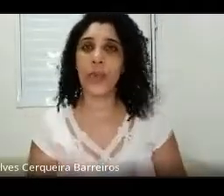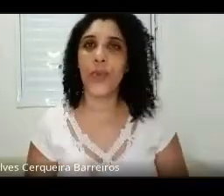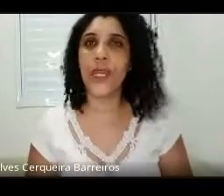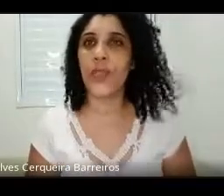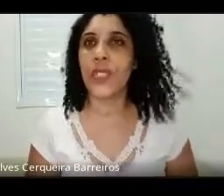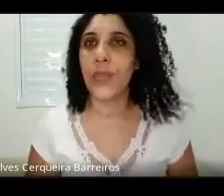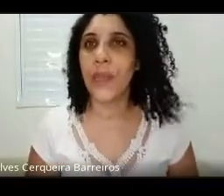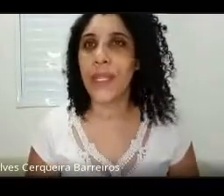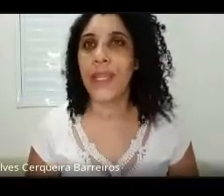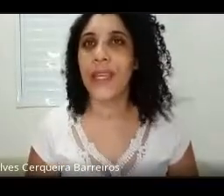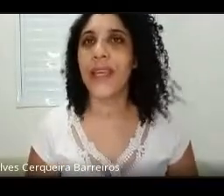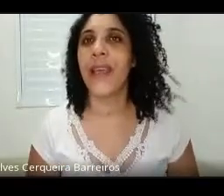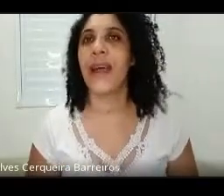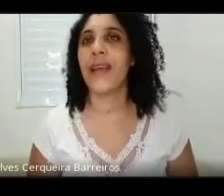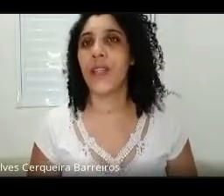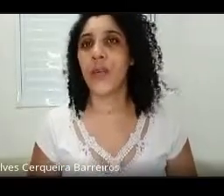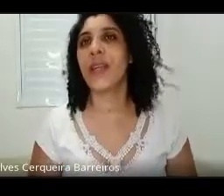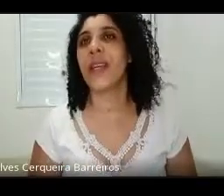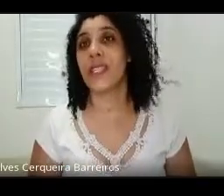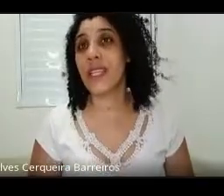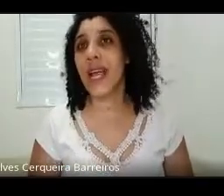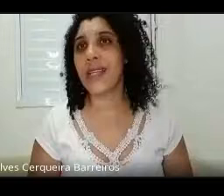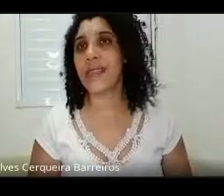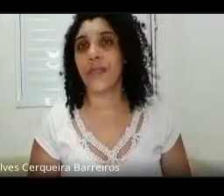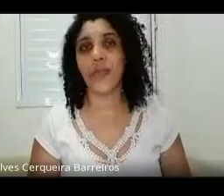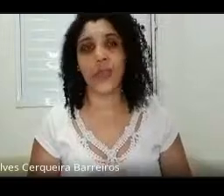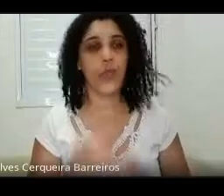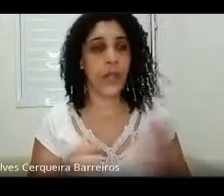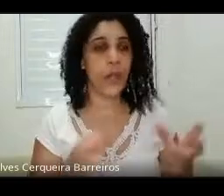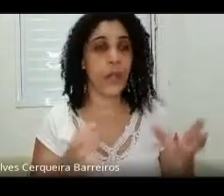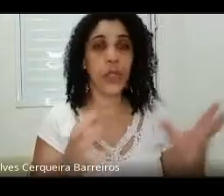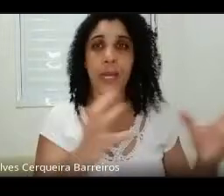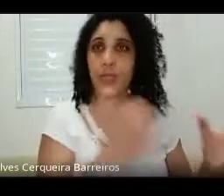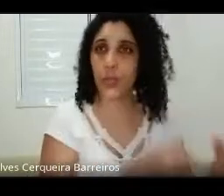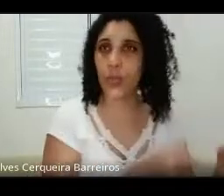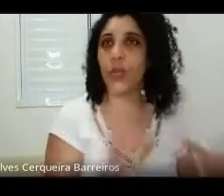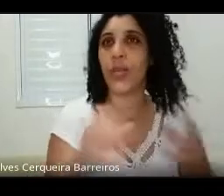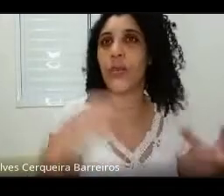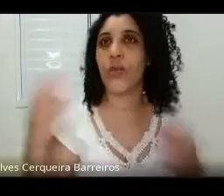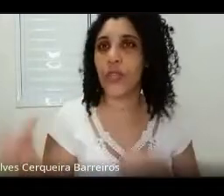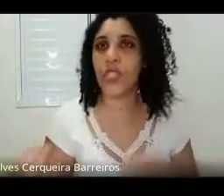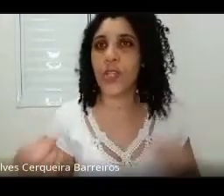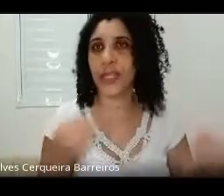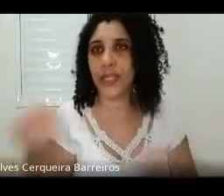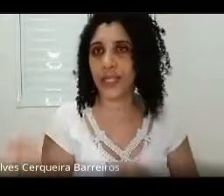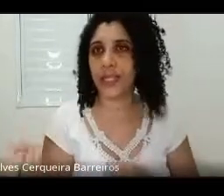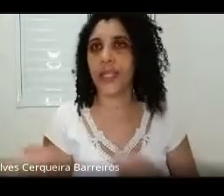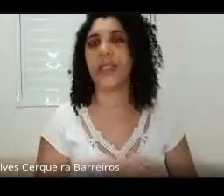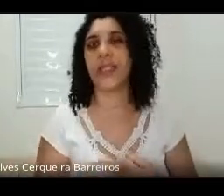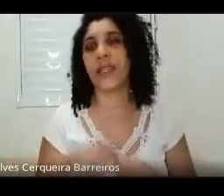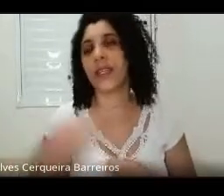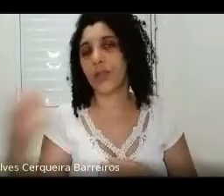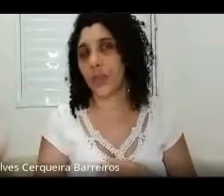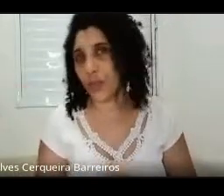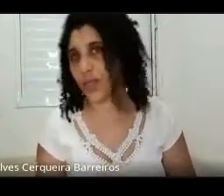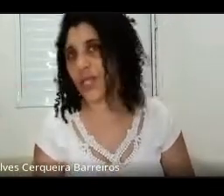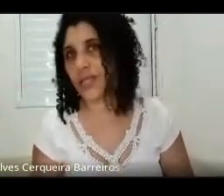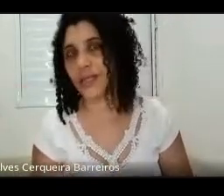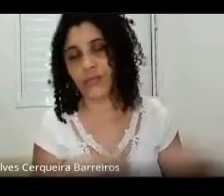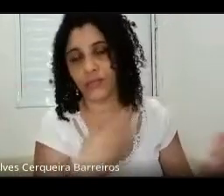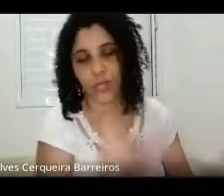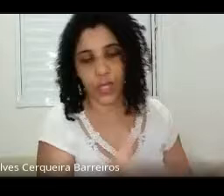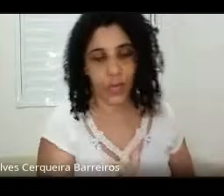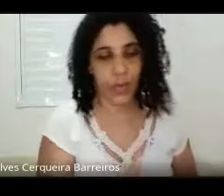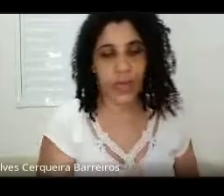pouco tempo ele conseguiu aprender a língua de sinais, num tempo muito mais curto do que um ouvinte aprenderia, né, a língua